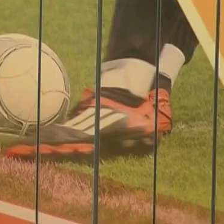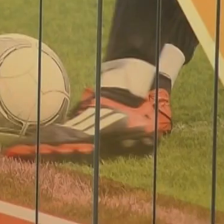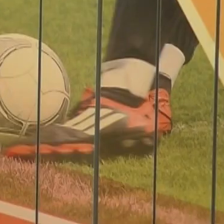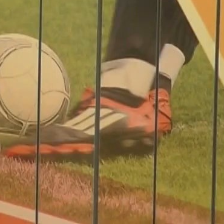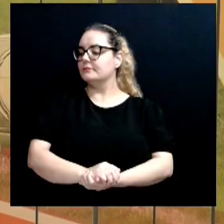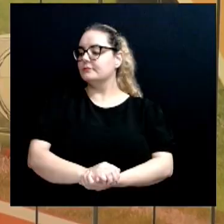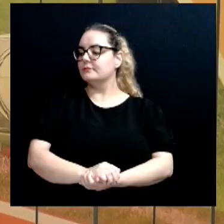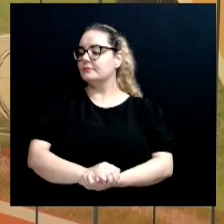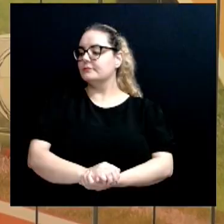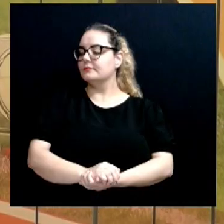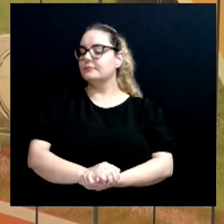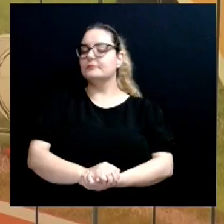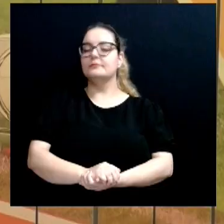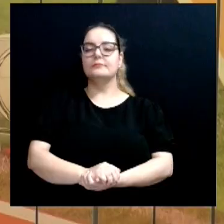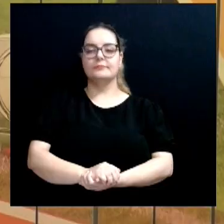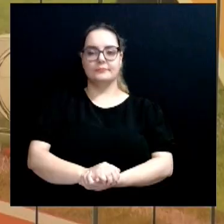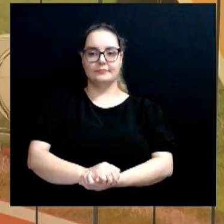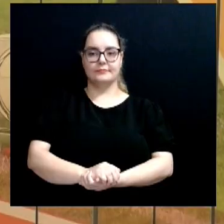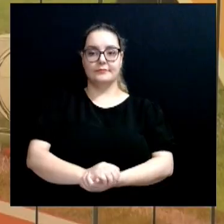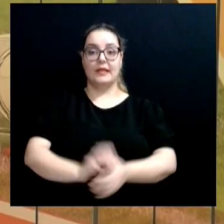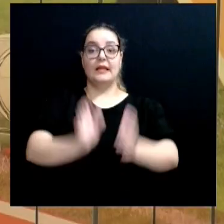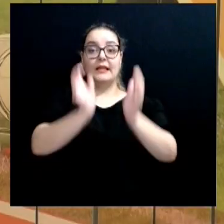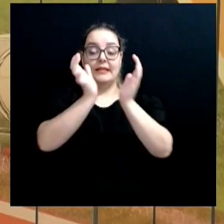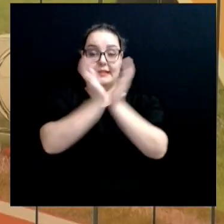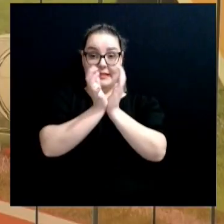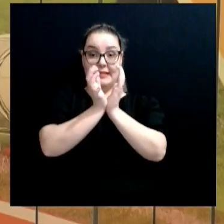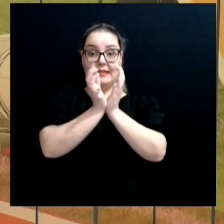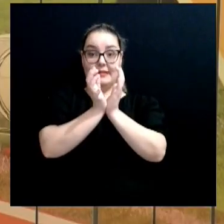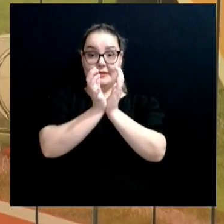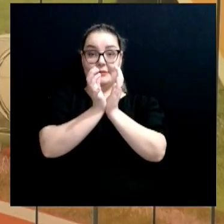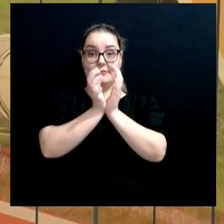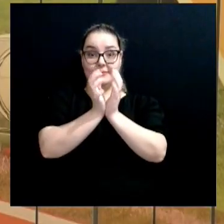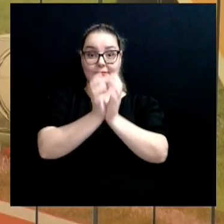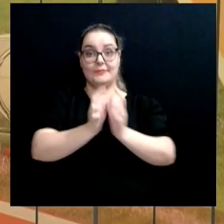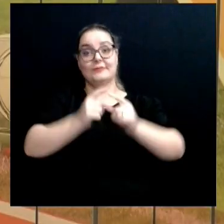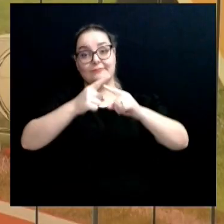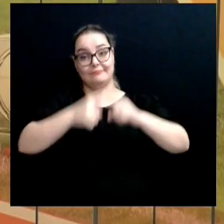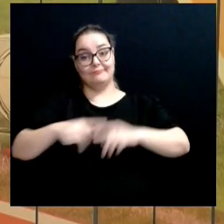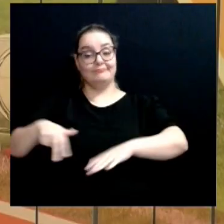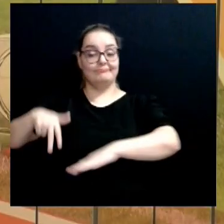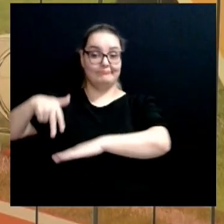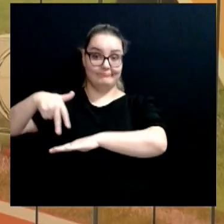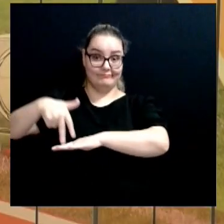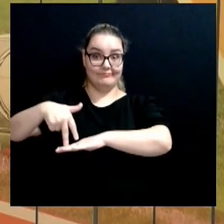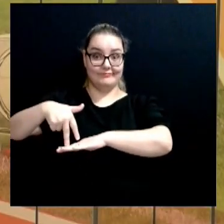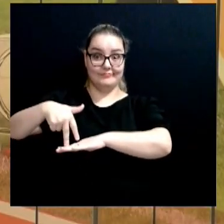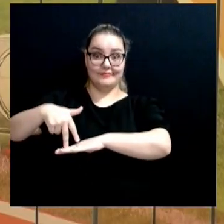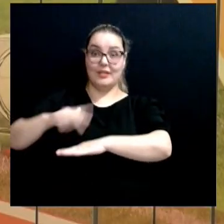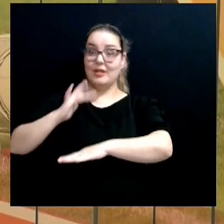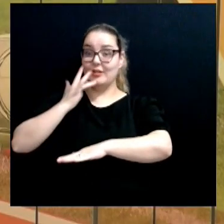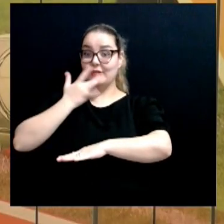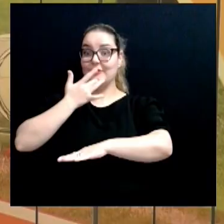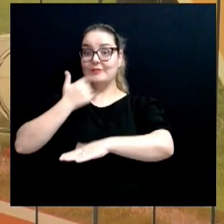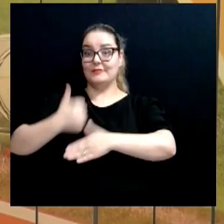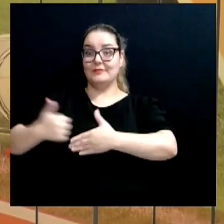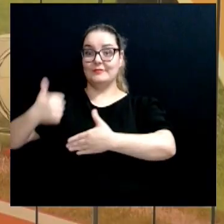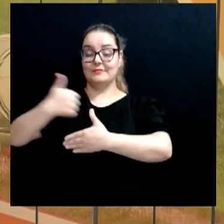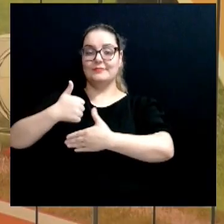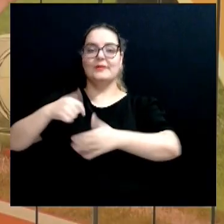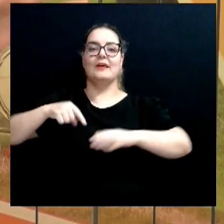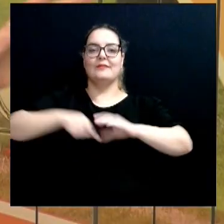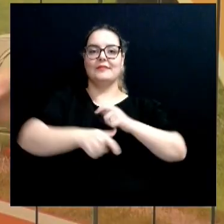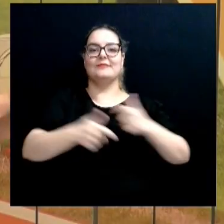Na Copa do Mundo dos jogadores protagonistas, os favoritos avançaram. A